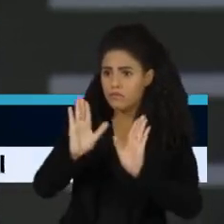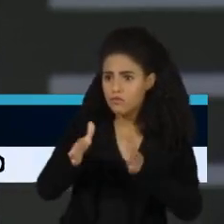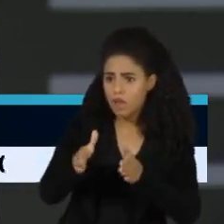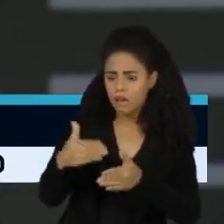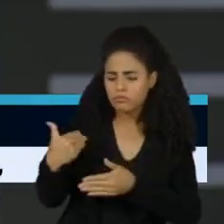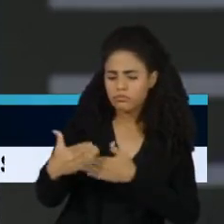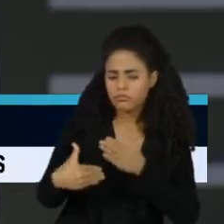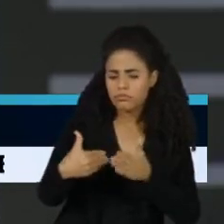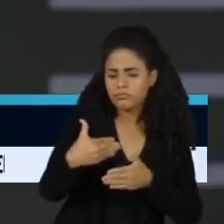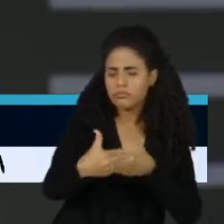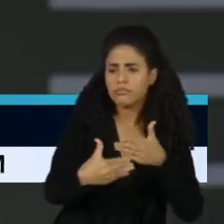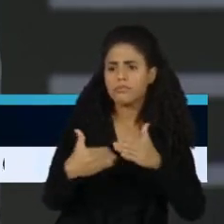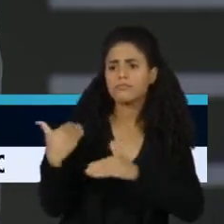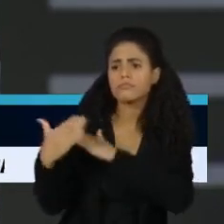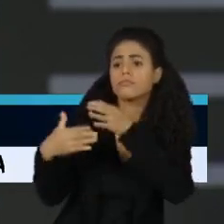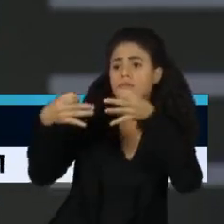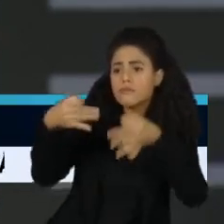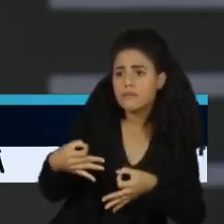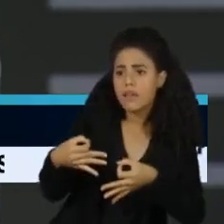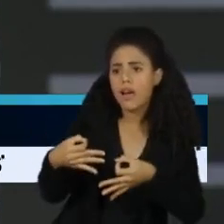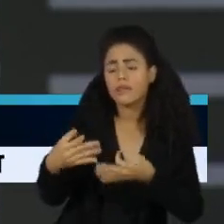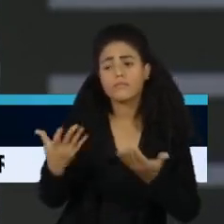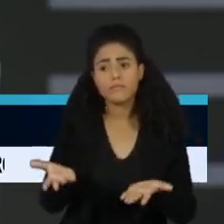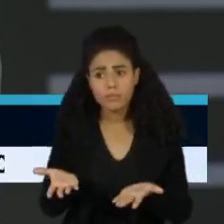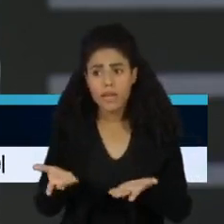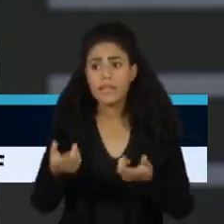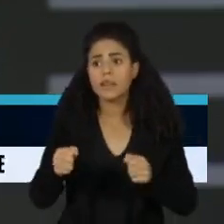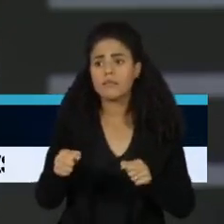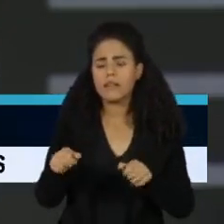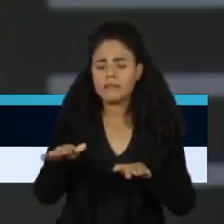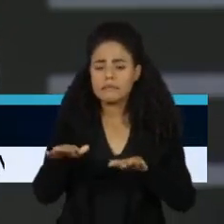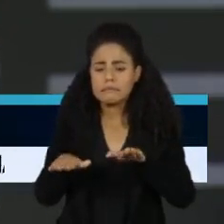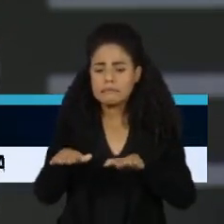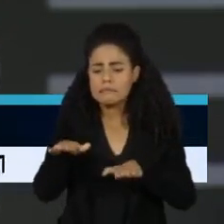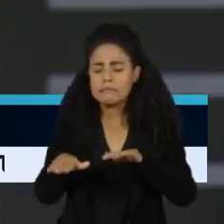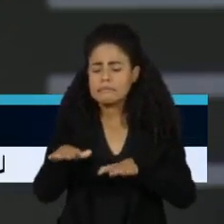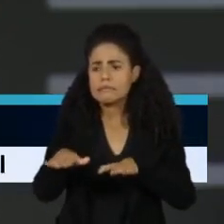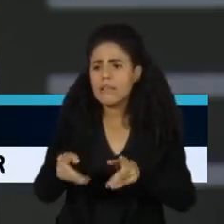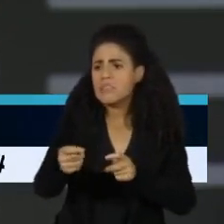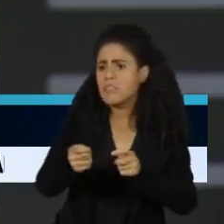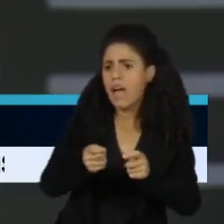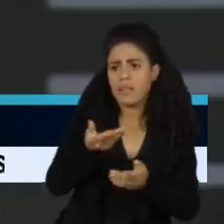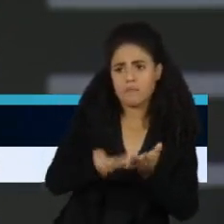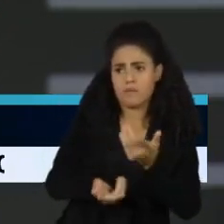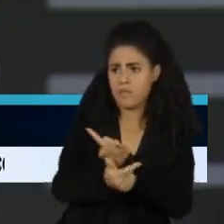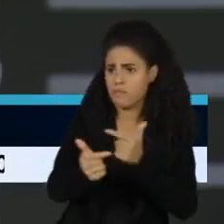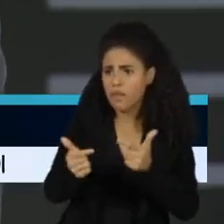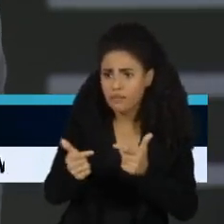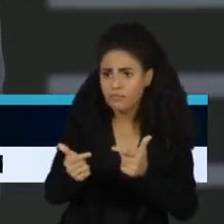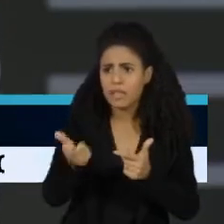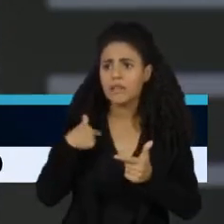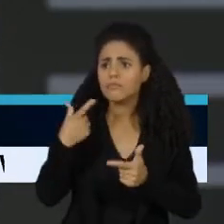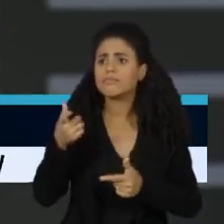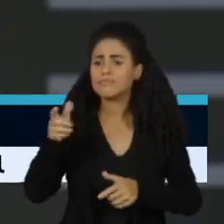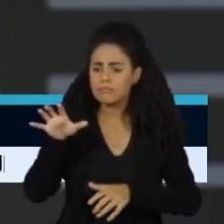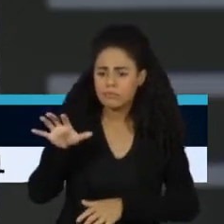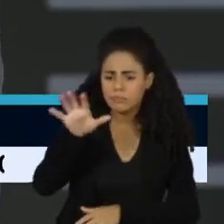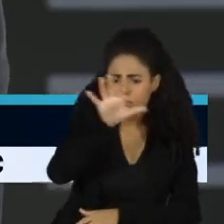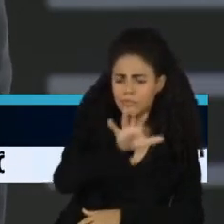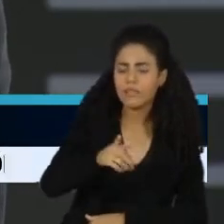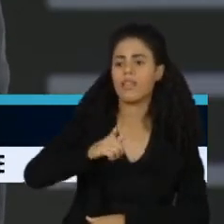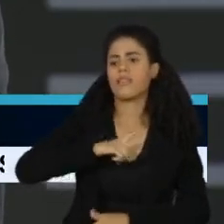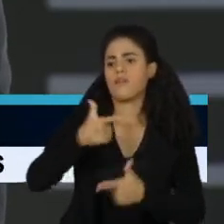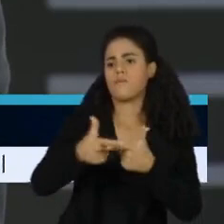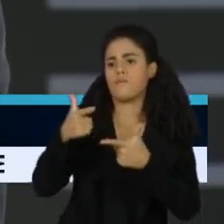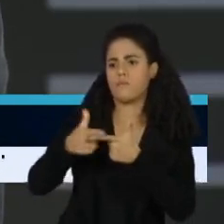certas coisas prosperem. Então, está desequilibrado. A gente está com um problema sério nas nossas instituições de todos os lados, tá?